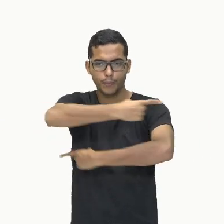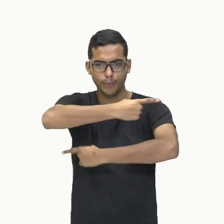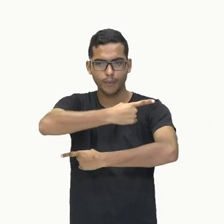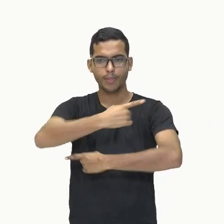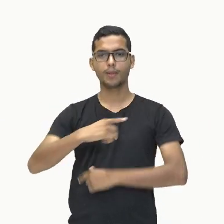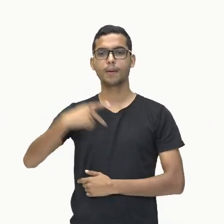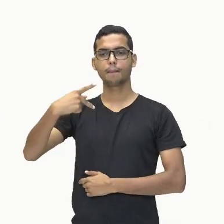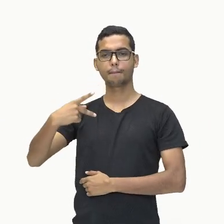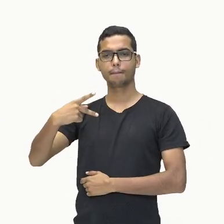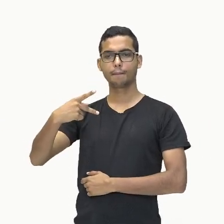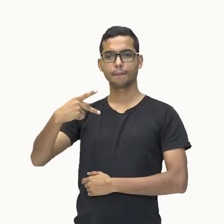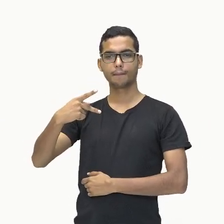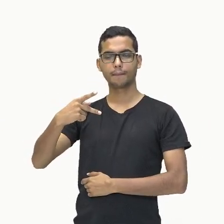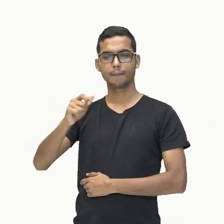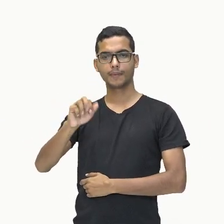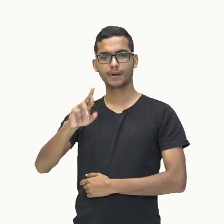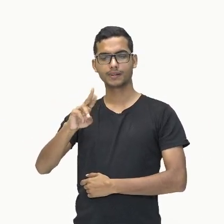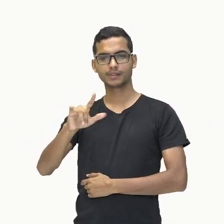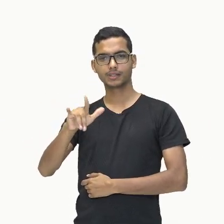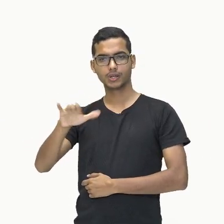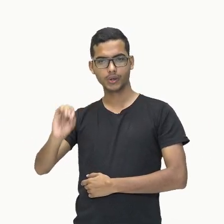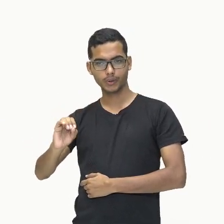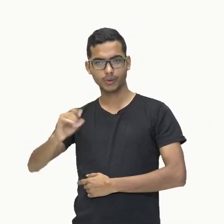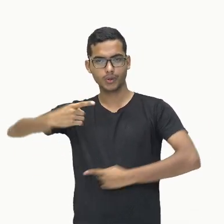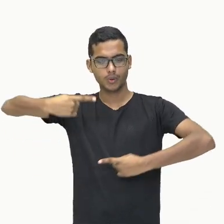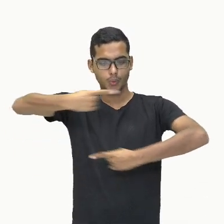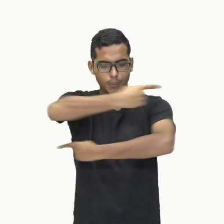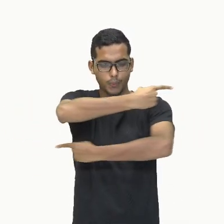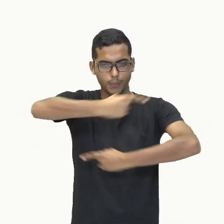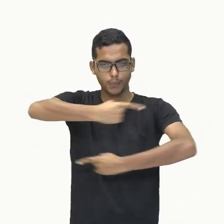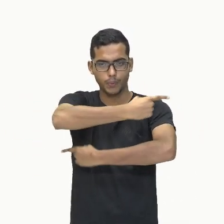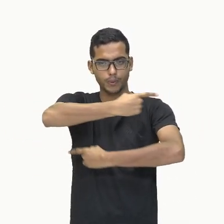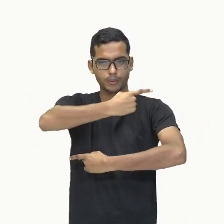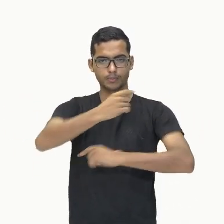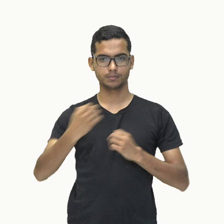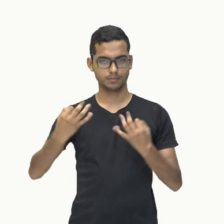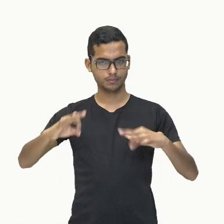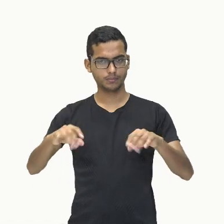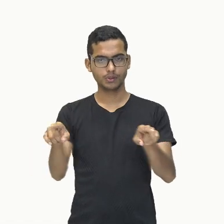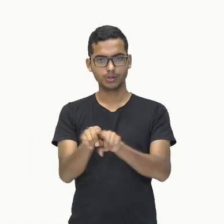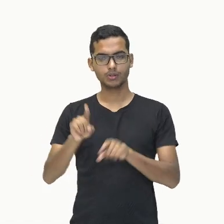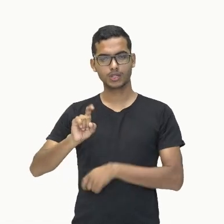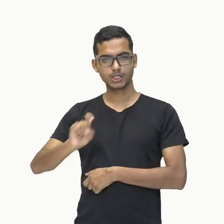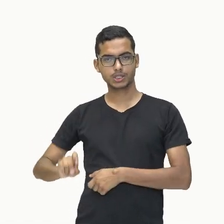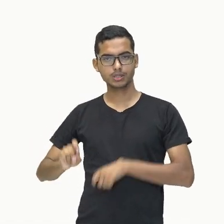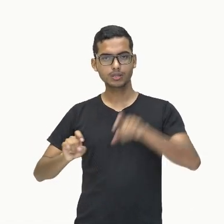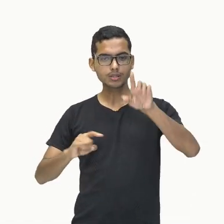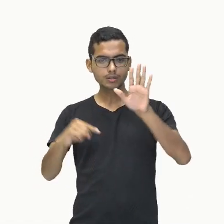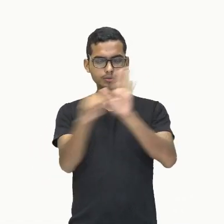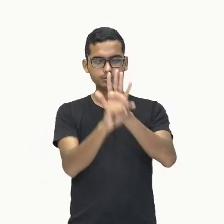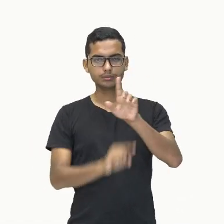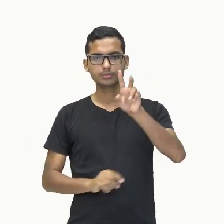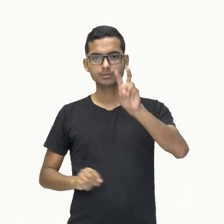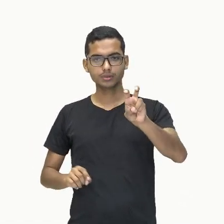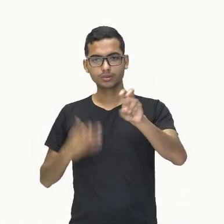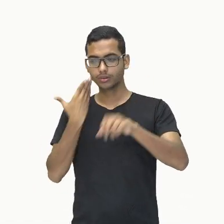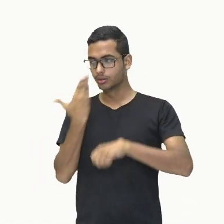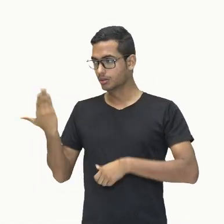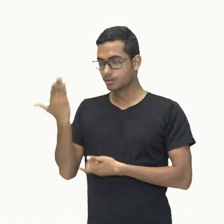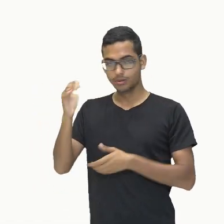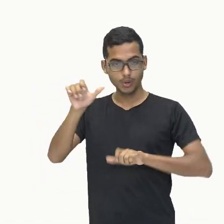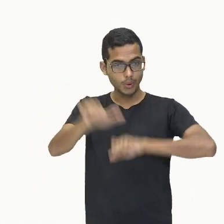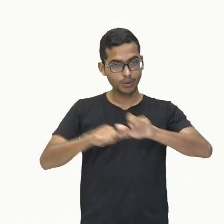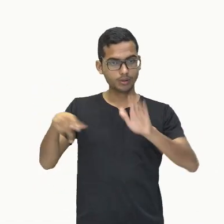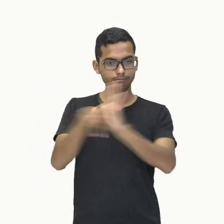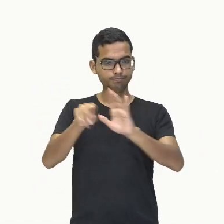é vertical e na letra D, ela é horizontal, tá? Mais uma vez, transformando essa equação aqui, ó, y